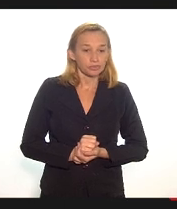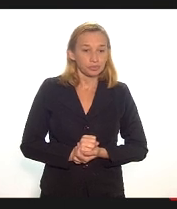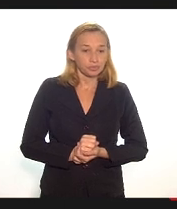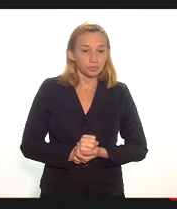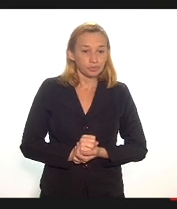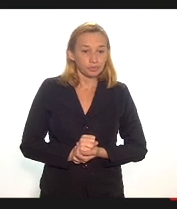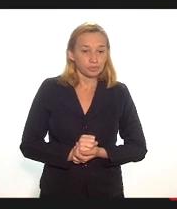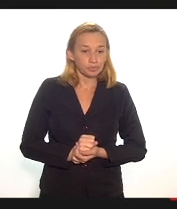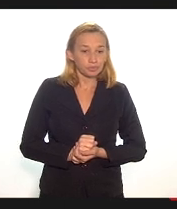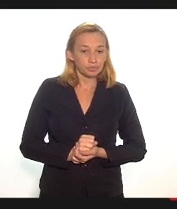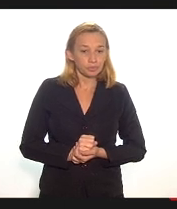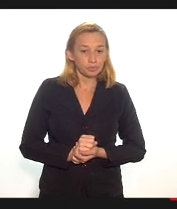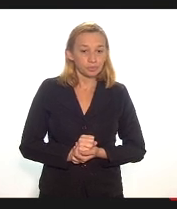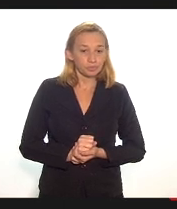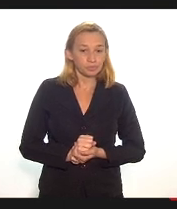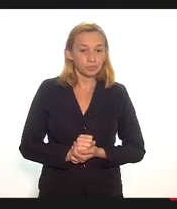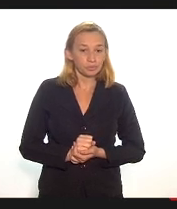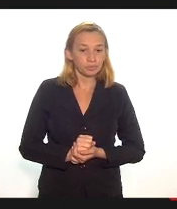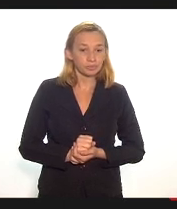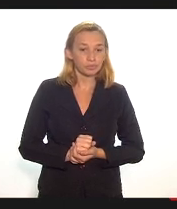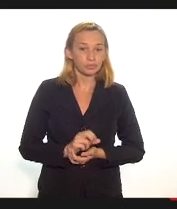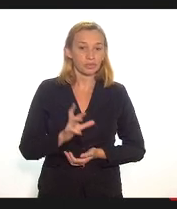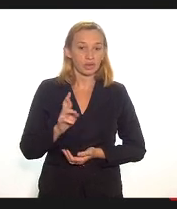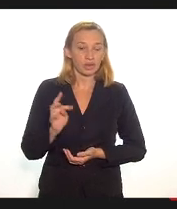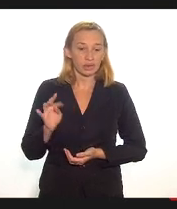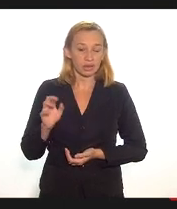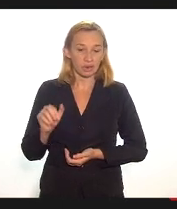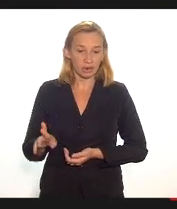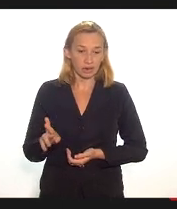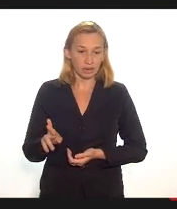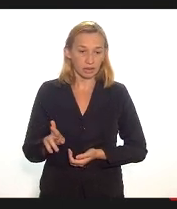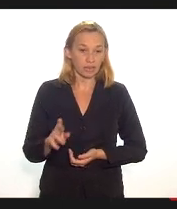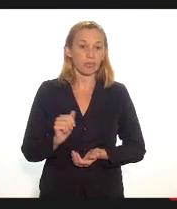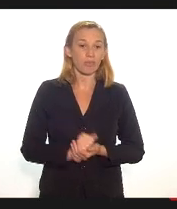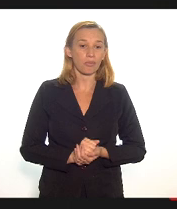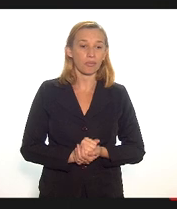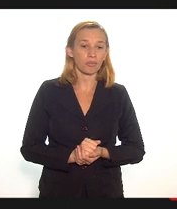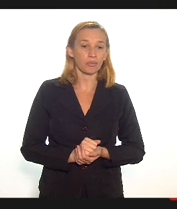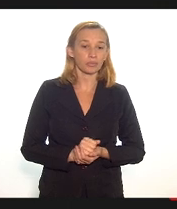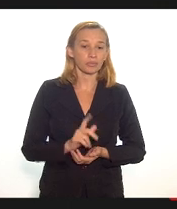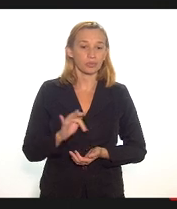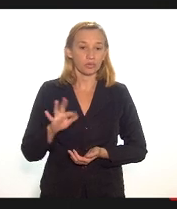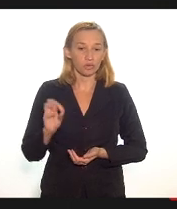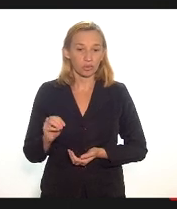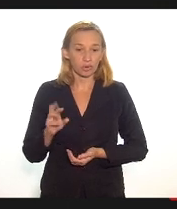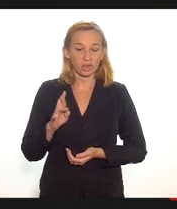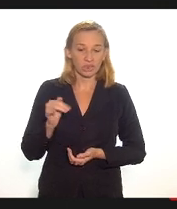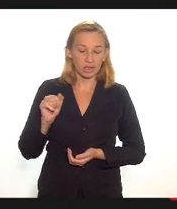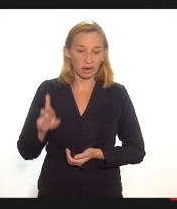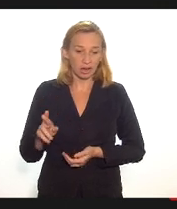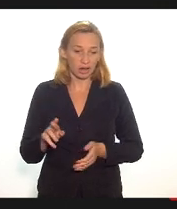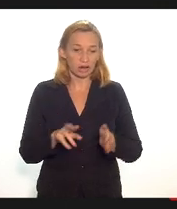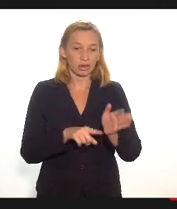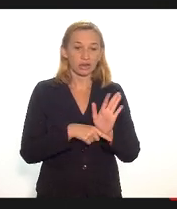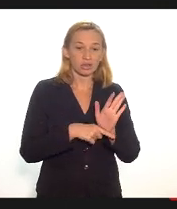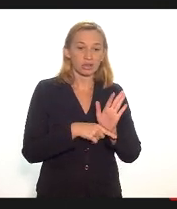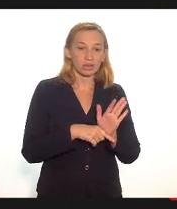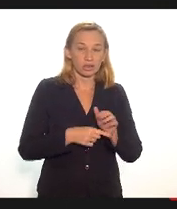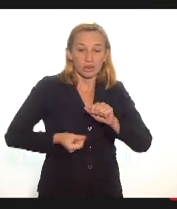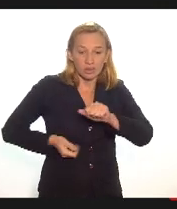2018. Né? Então, ele fala de formas de rateio, aí eu acrescento isso, formas de rateio investimentos em P&D,